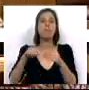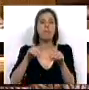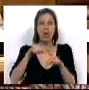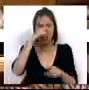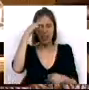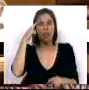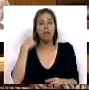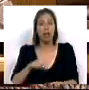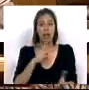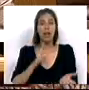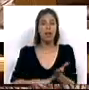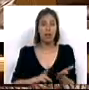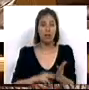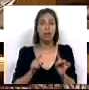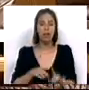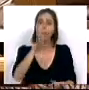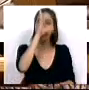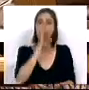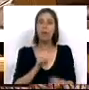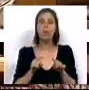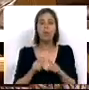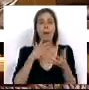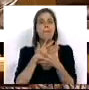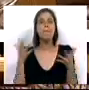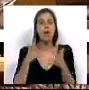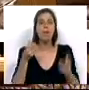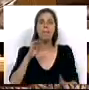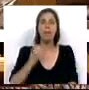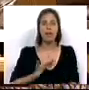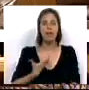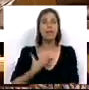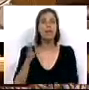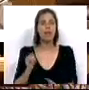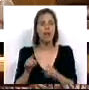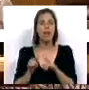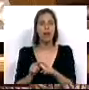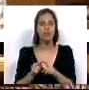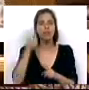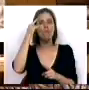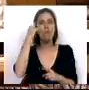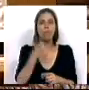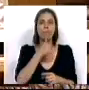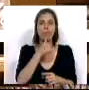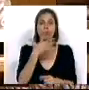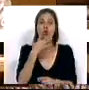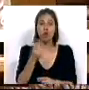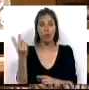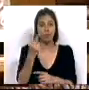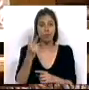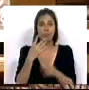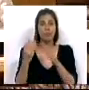esta dura realidade que o Governo e a maioria PSD-CDS decidiram